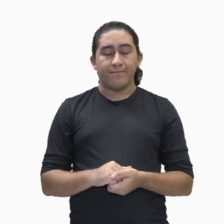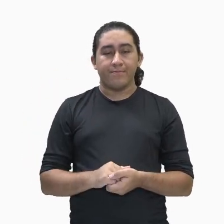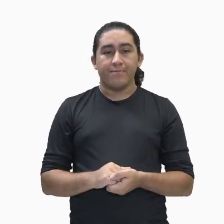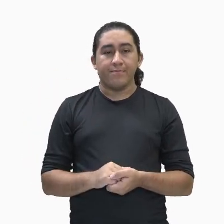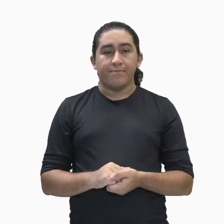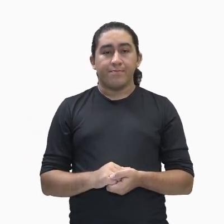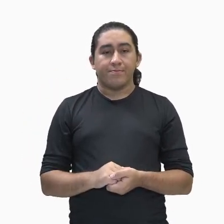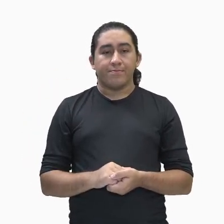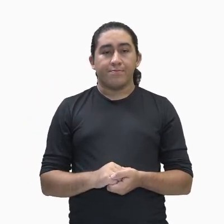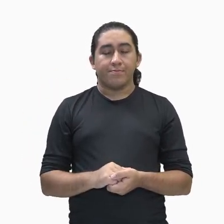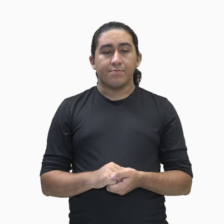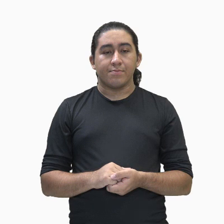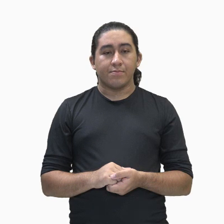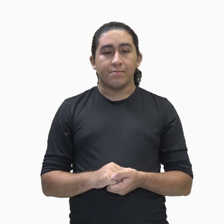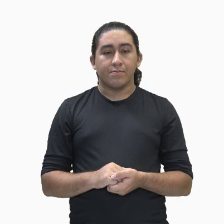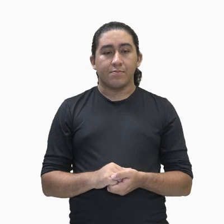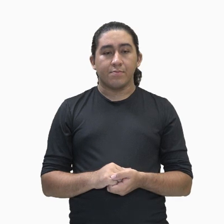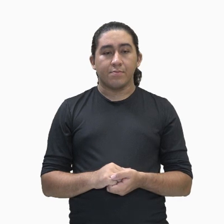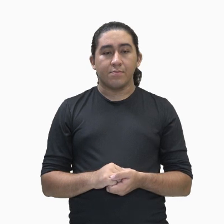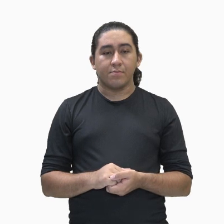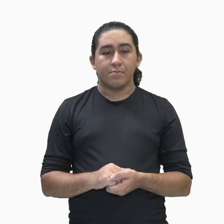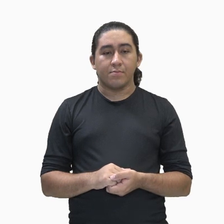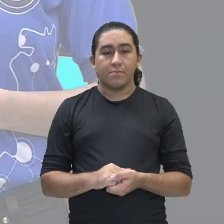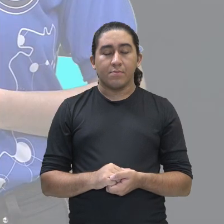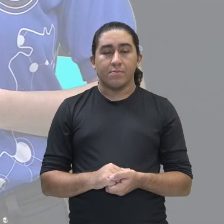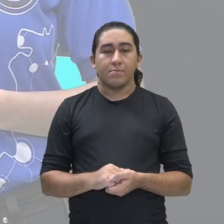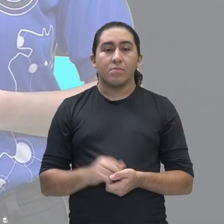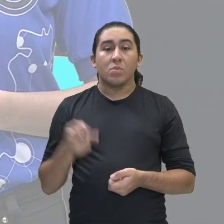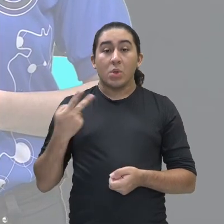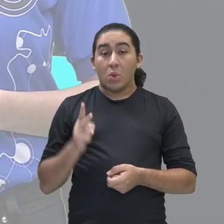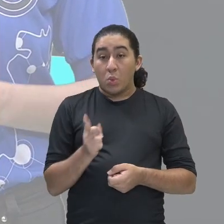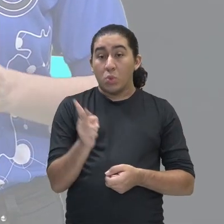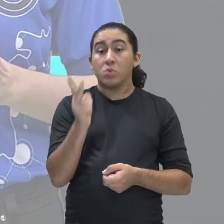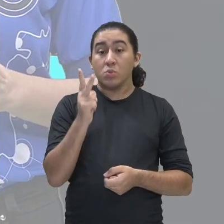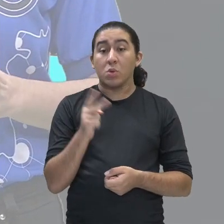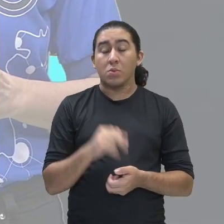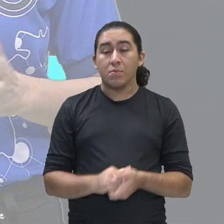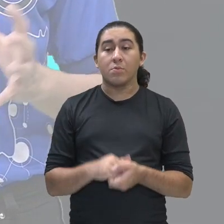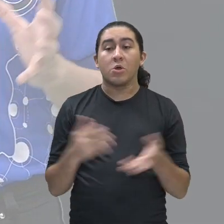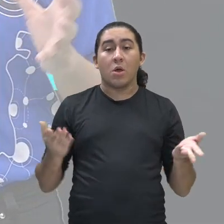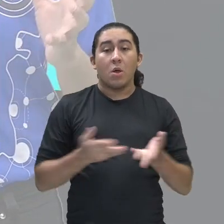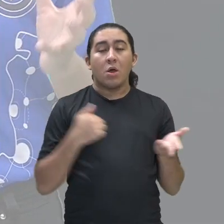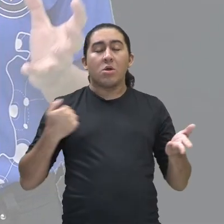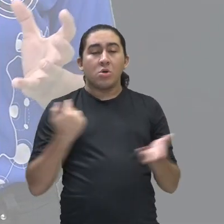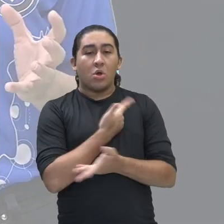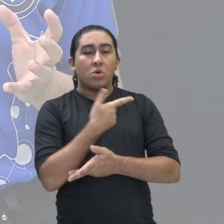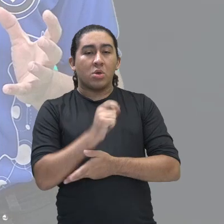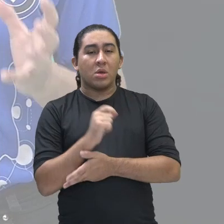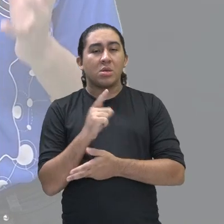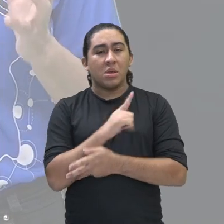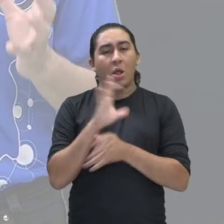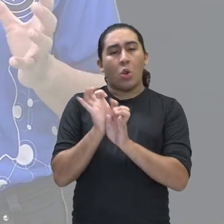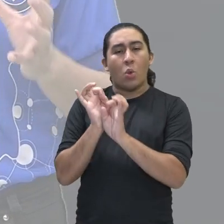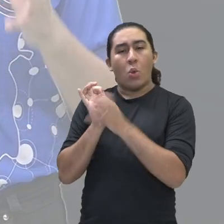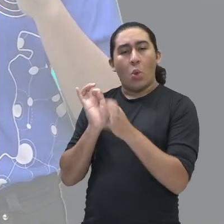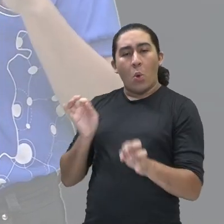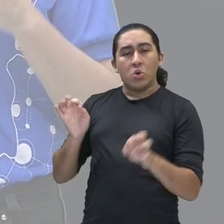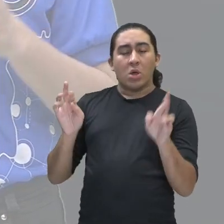dia também, né? Para quem usa essa língua inglesa. Continuando. Agora, a